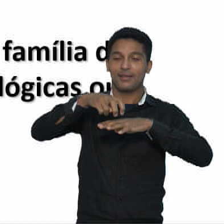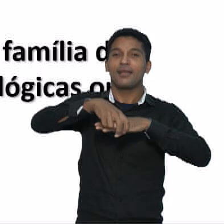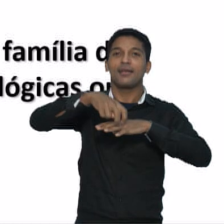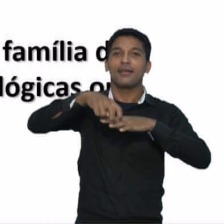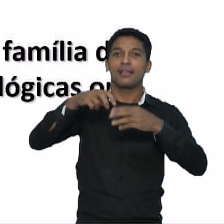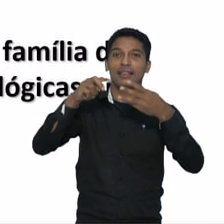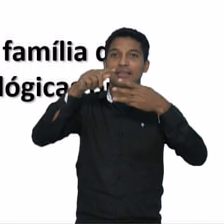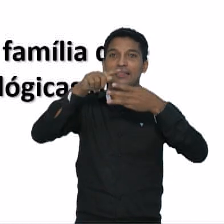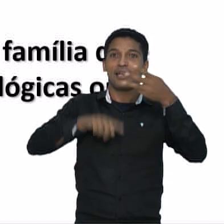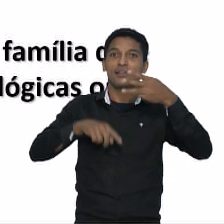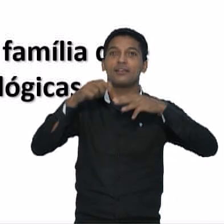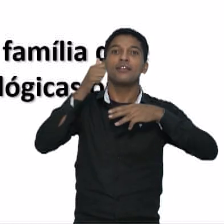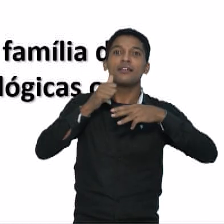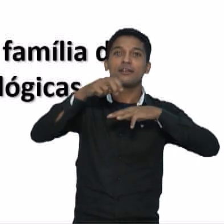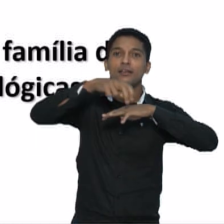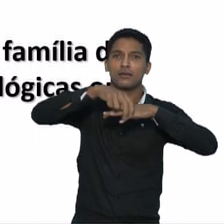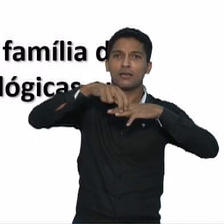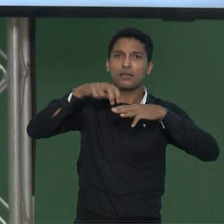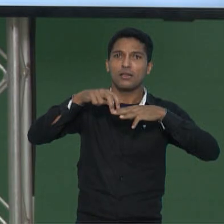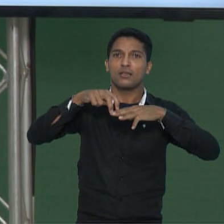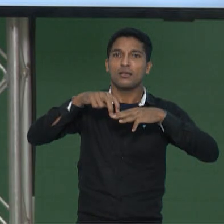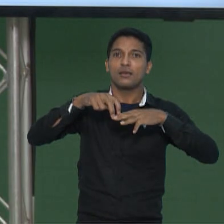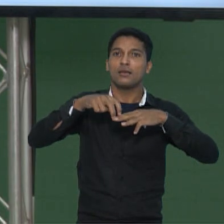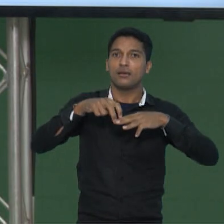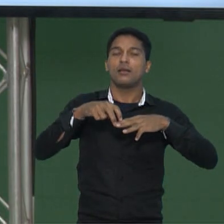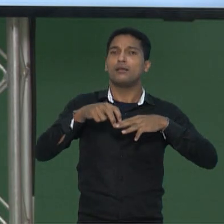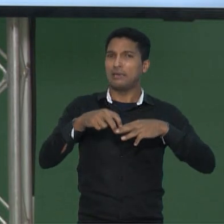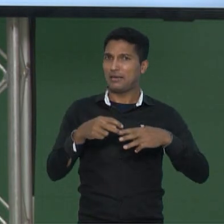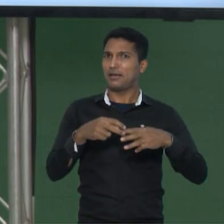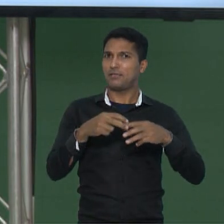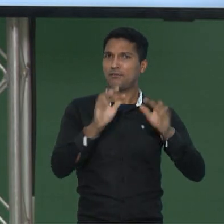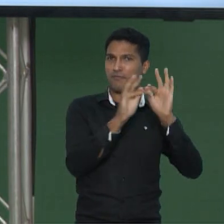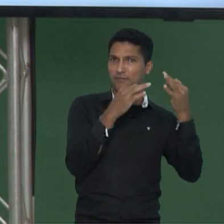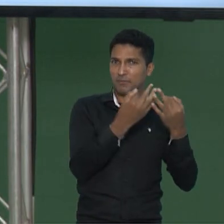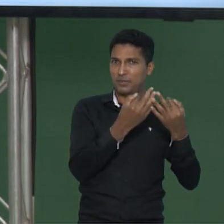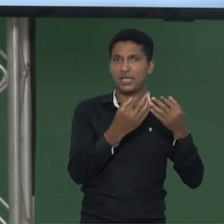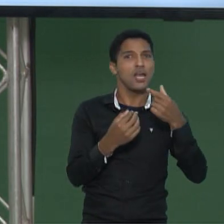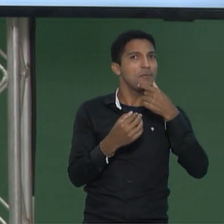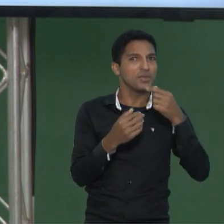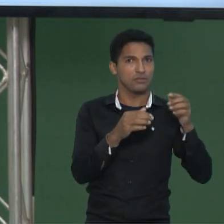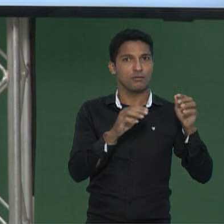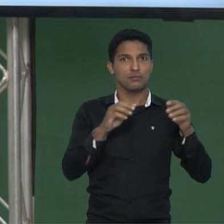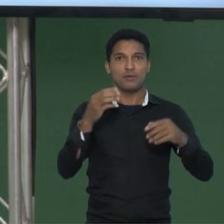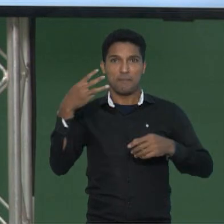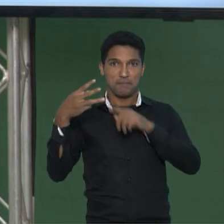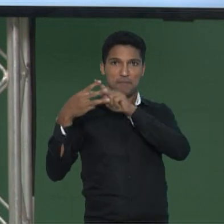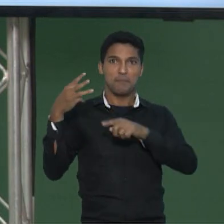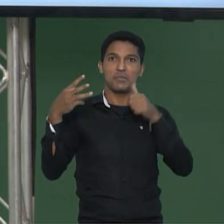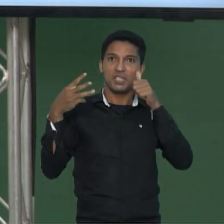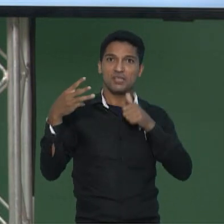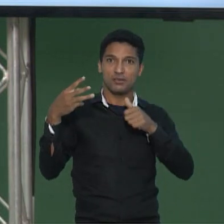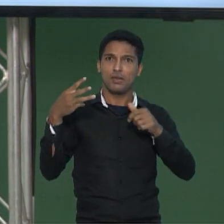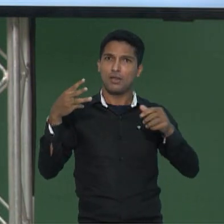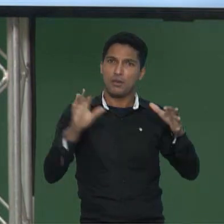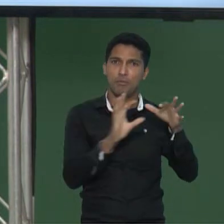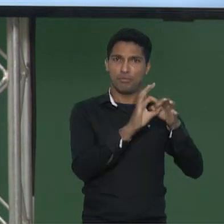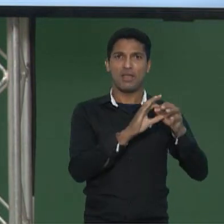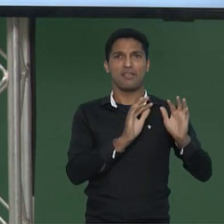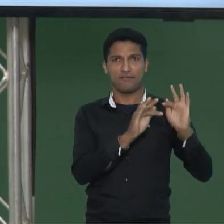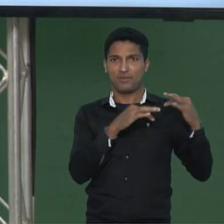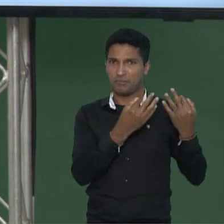fazem parte da família do menino? Ou elas fazem parte da família dele como irmãs biológicas,